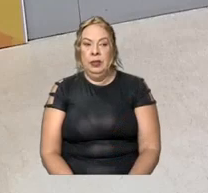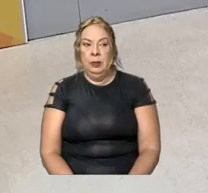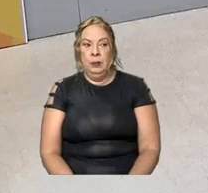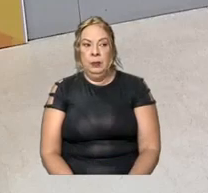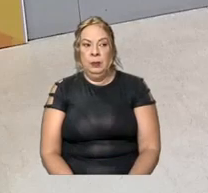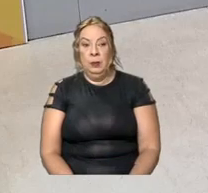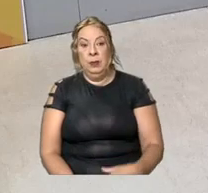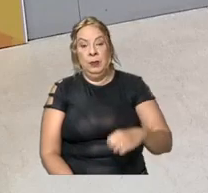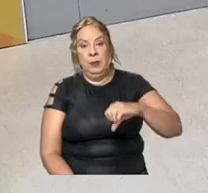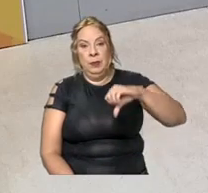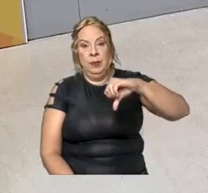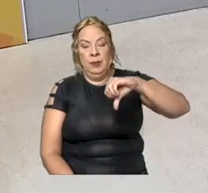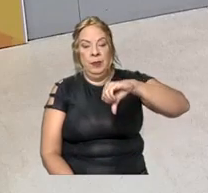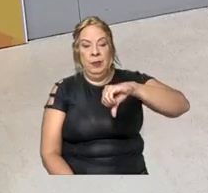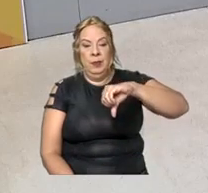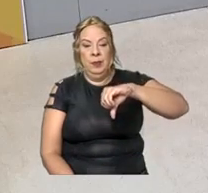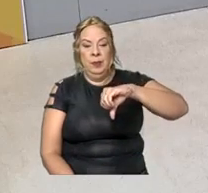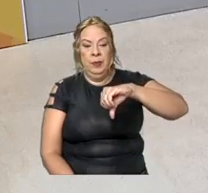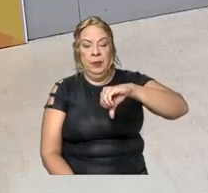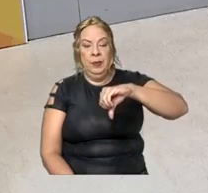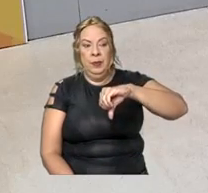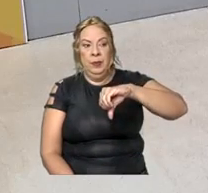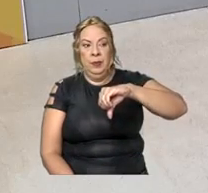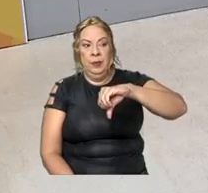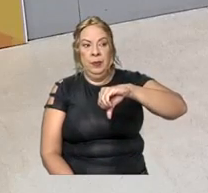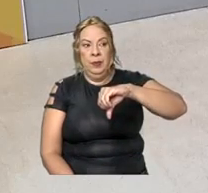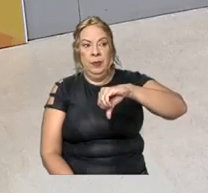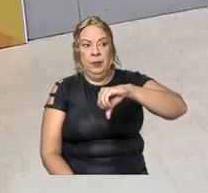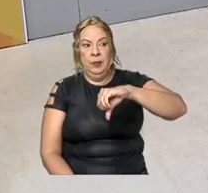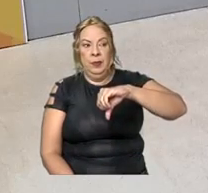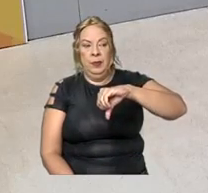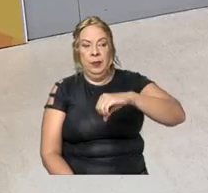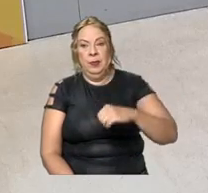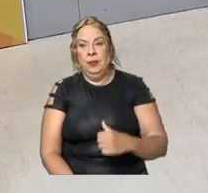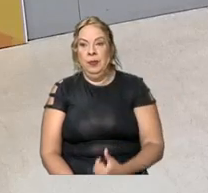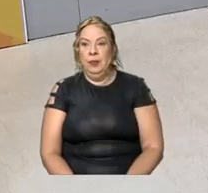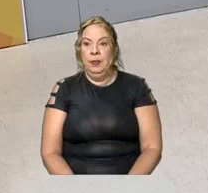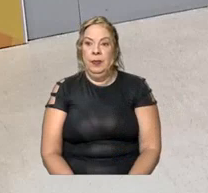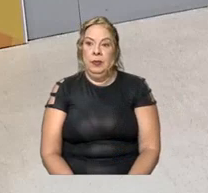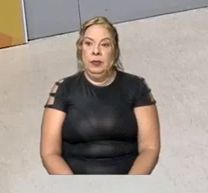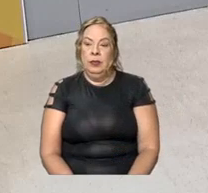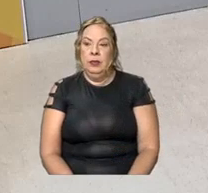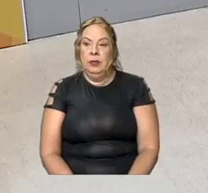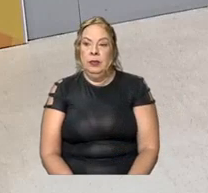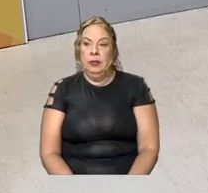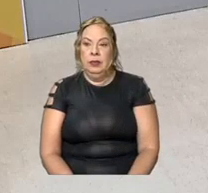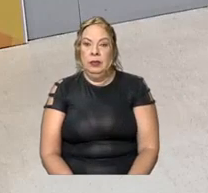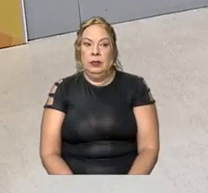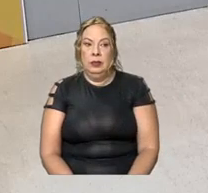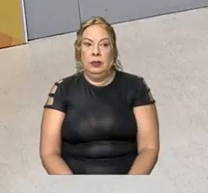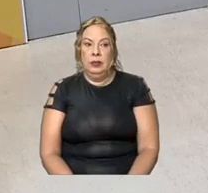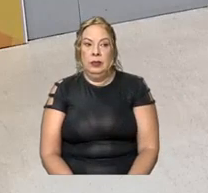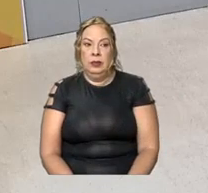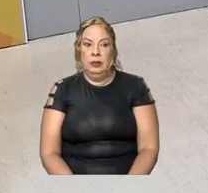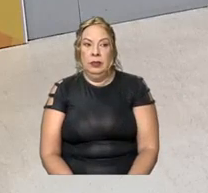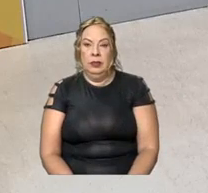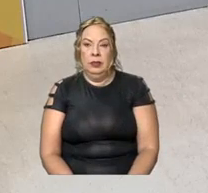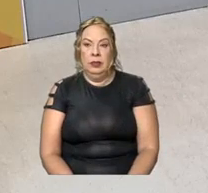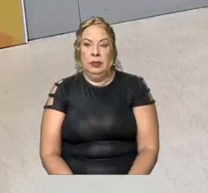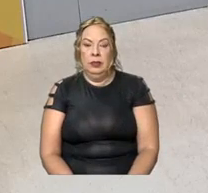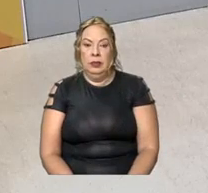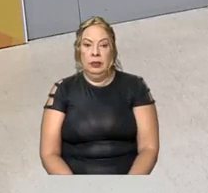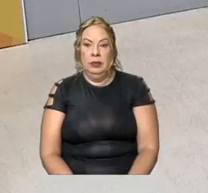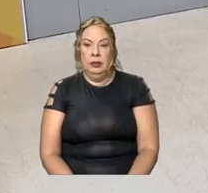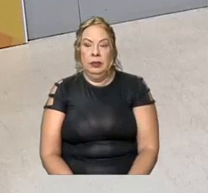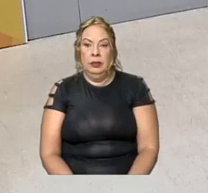Vamos lá, que o número 9 saiu, número 9 saiu. Vamos que vamos. Turma